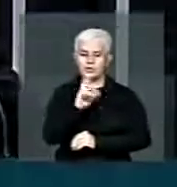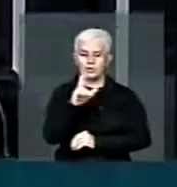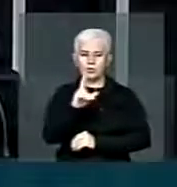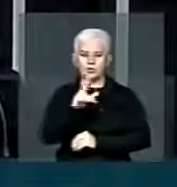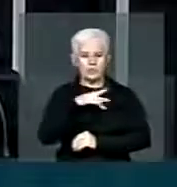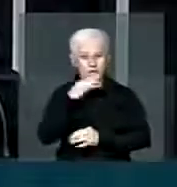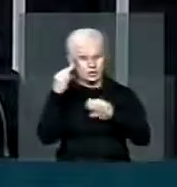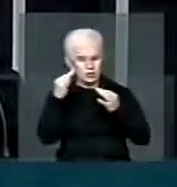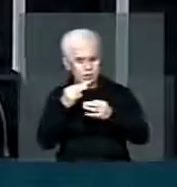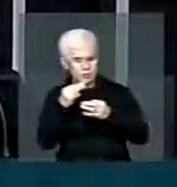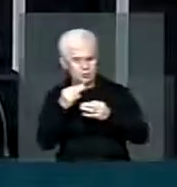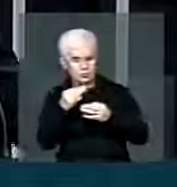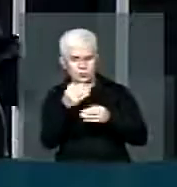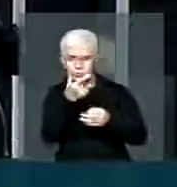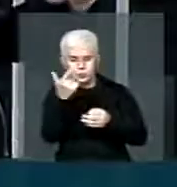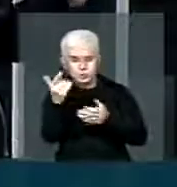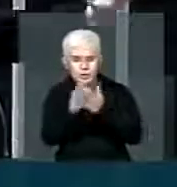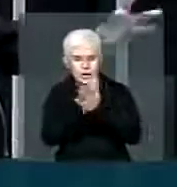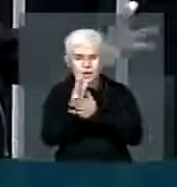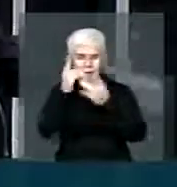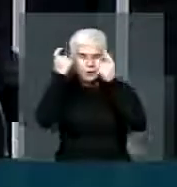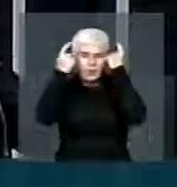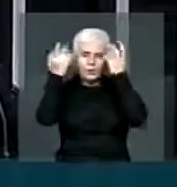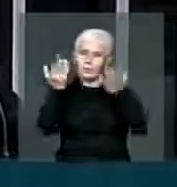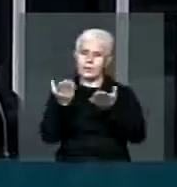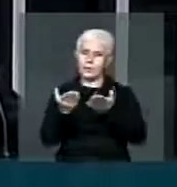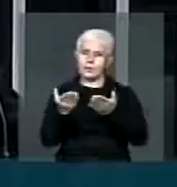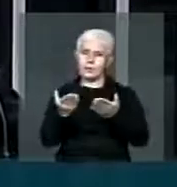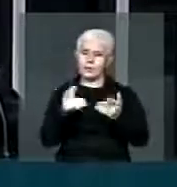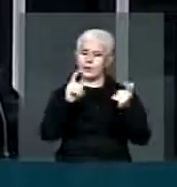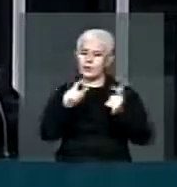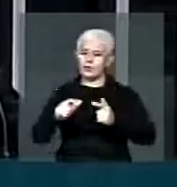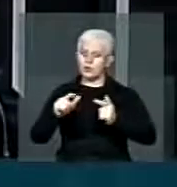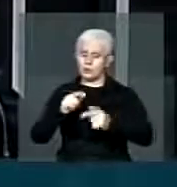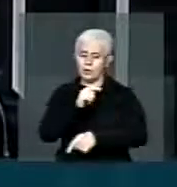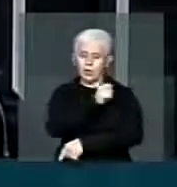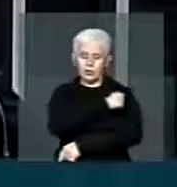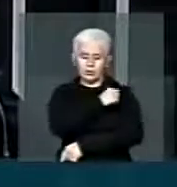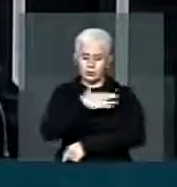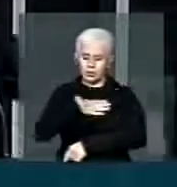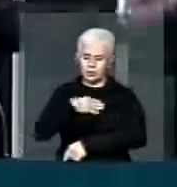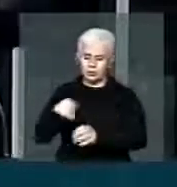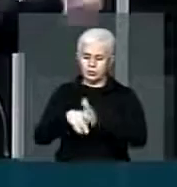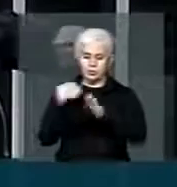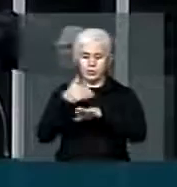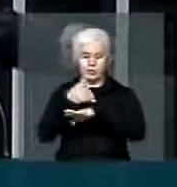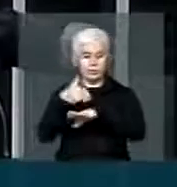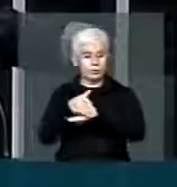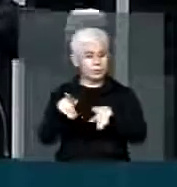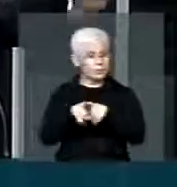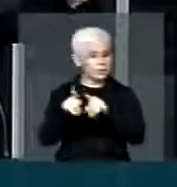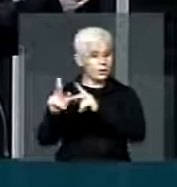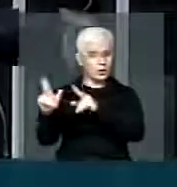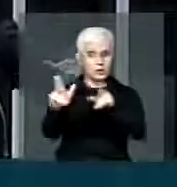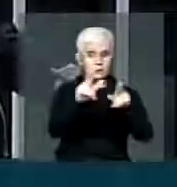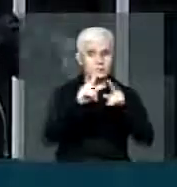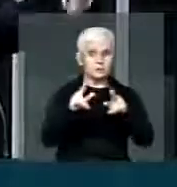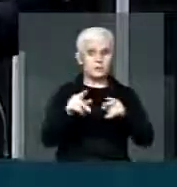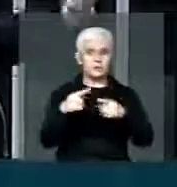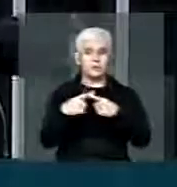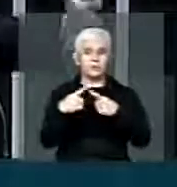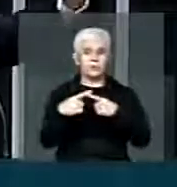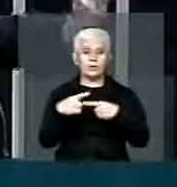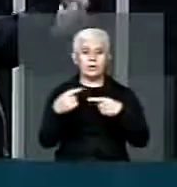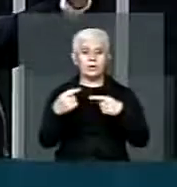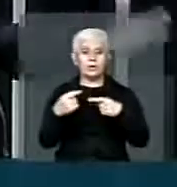preocupamos com isso. Com os estabelecimentos que os nossos filhos frequentam e assim por diante, porque foi